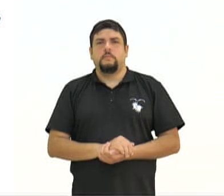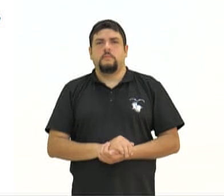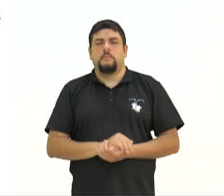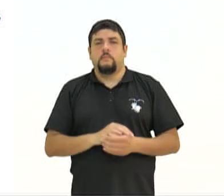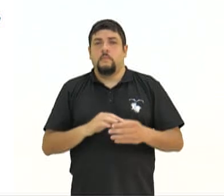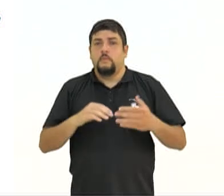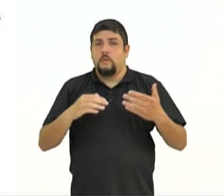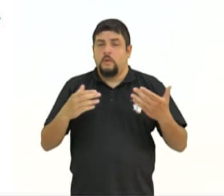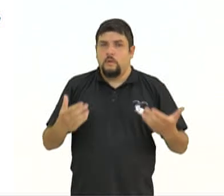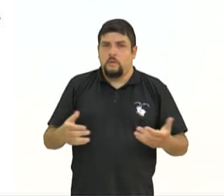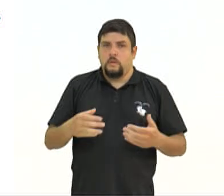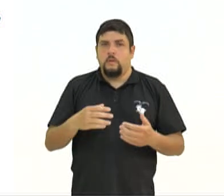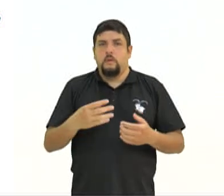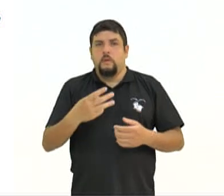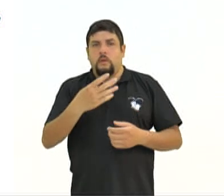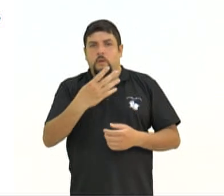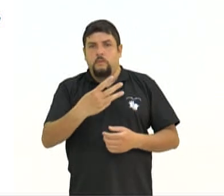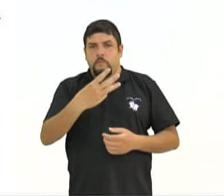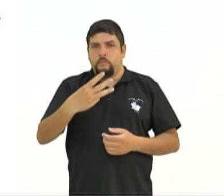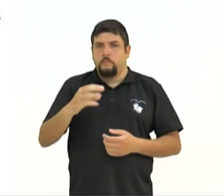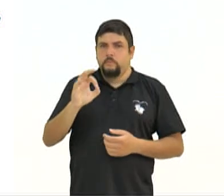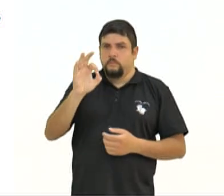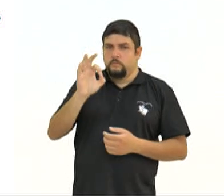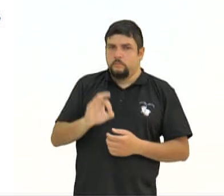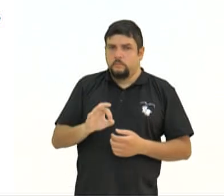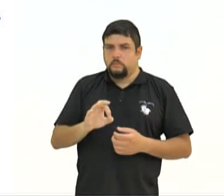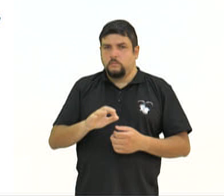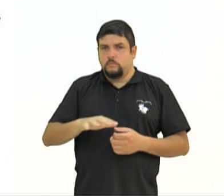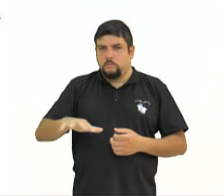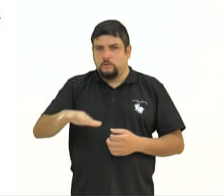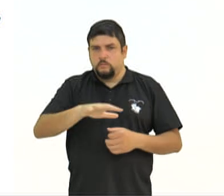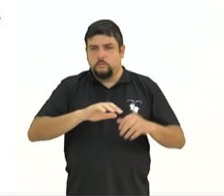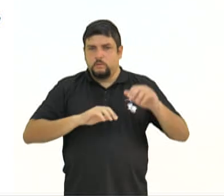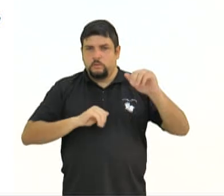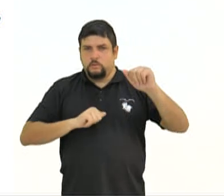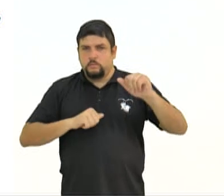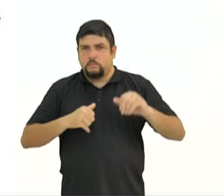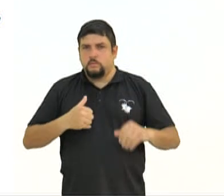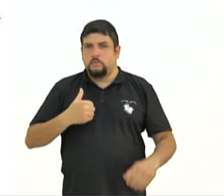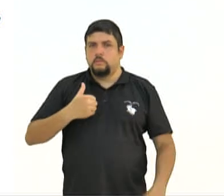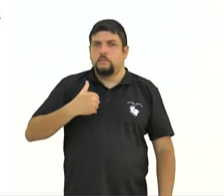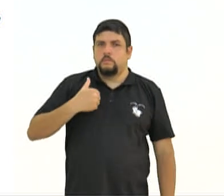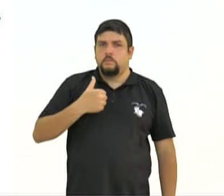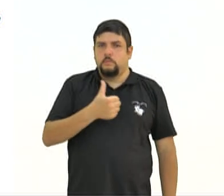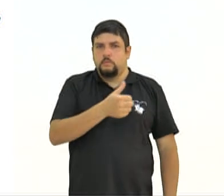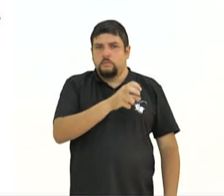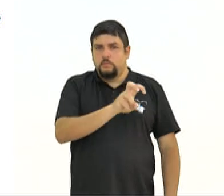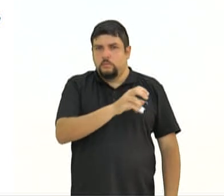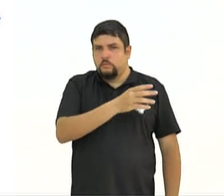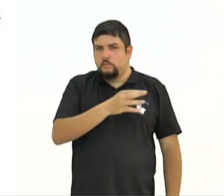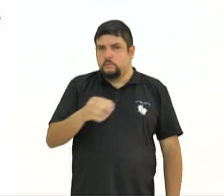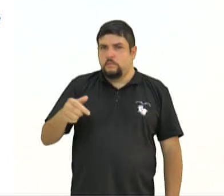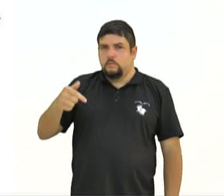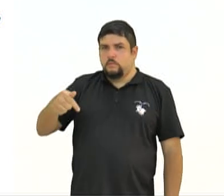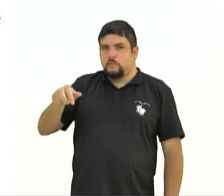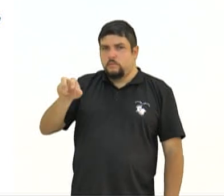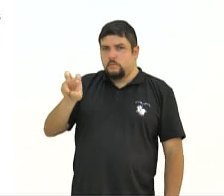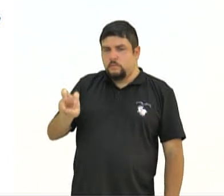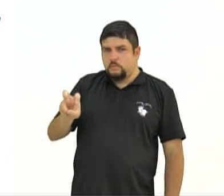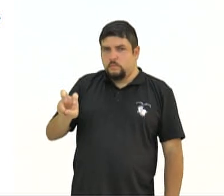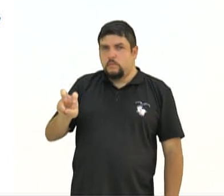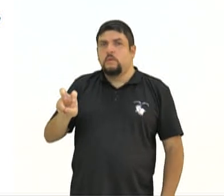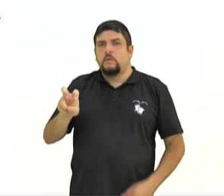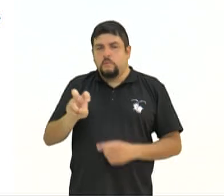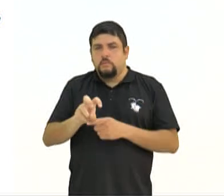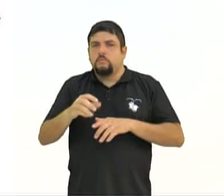que 43% dos espanhóis entre 15 e 75 anos praticam algum tipo de esporte.